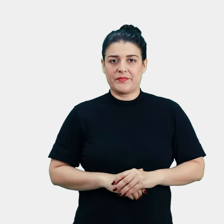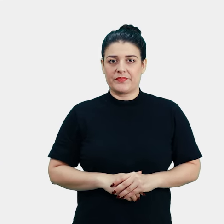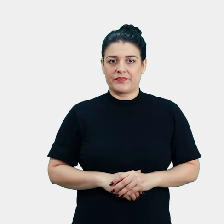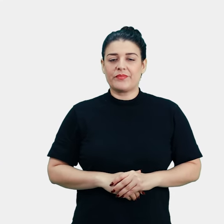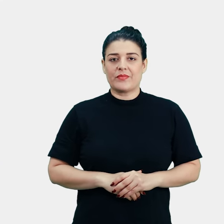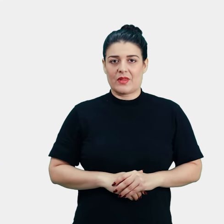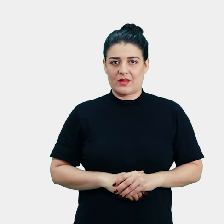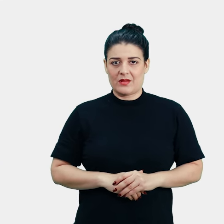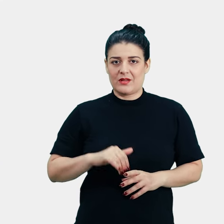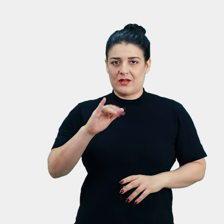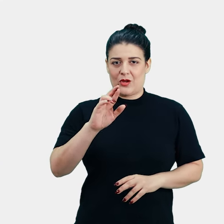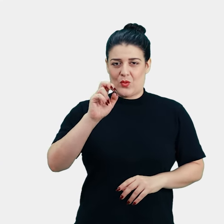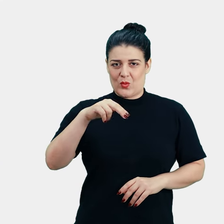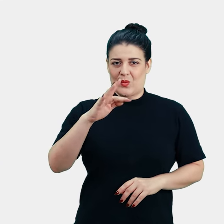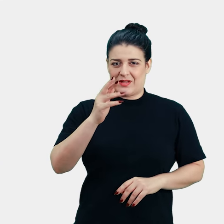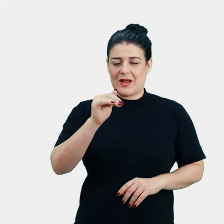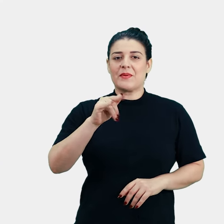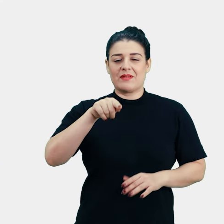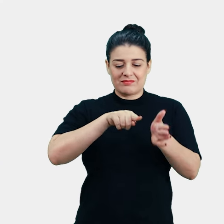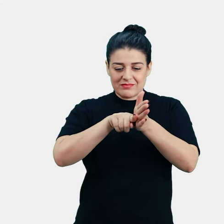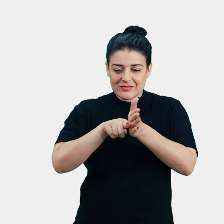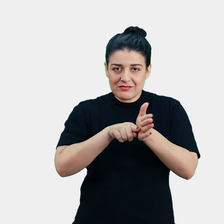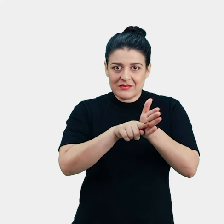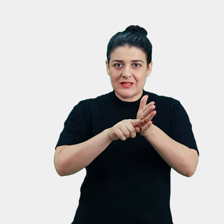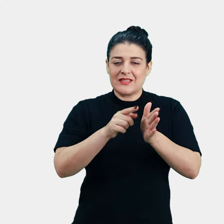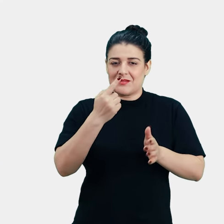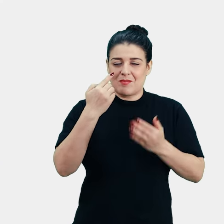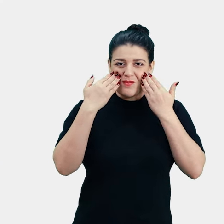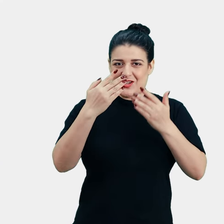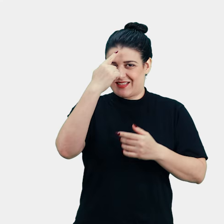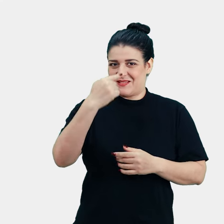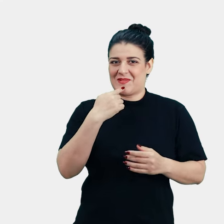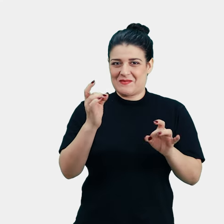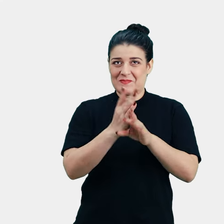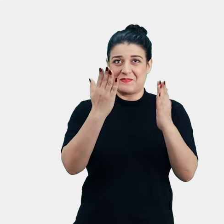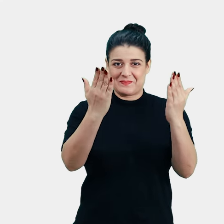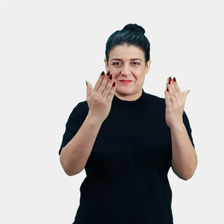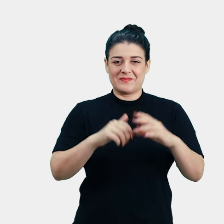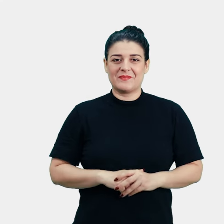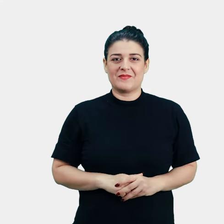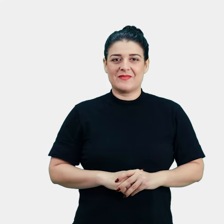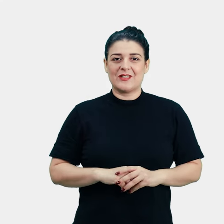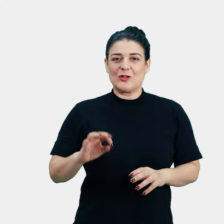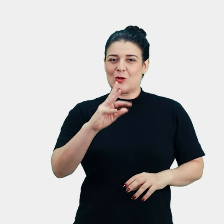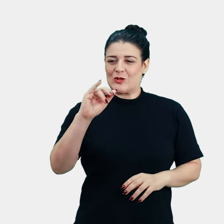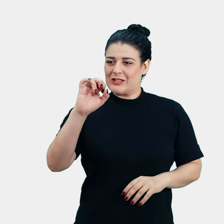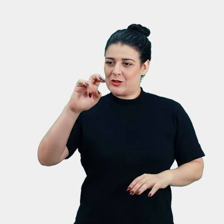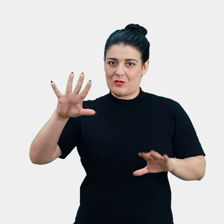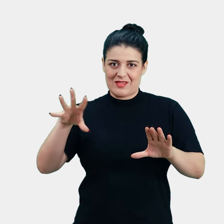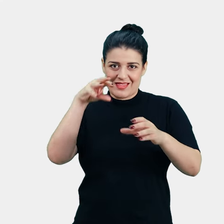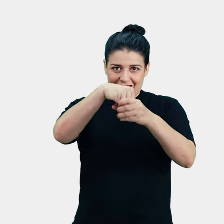O ion trap, que também é de resolução unitária, tá? Aqui uma imagem do ion trap, tá? Os íons dentro do